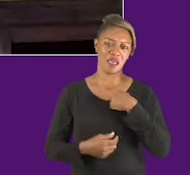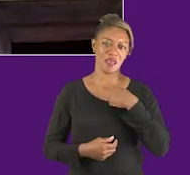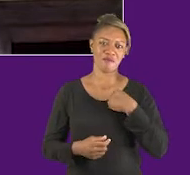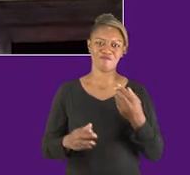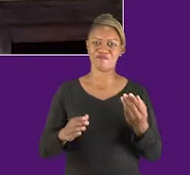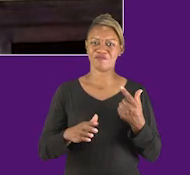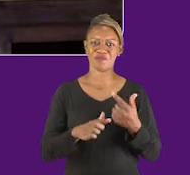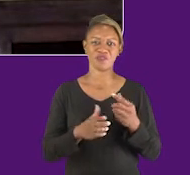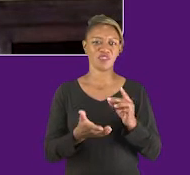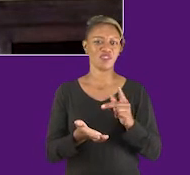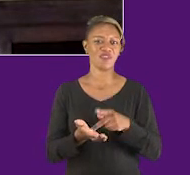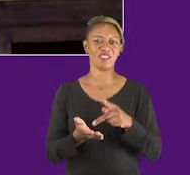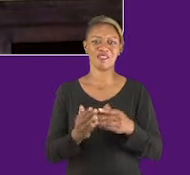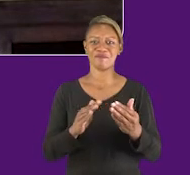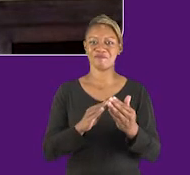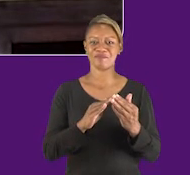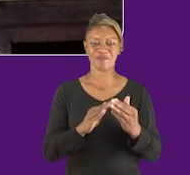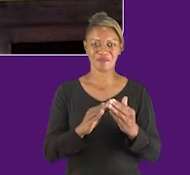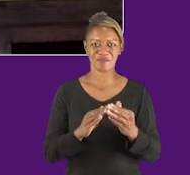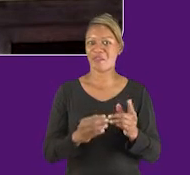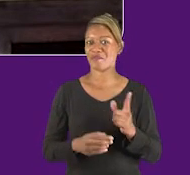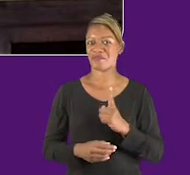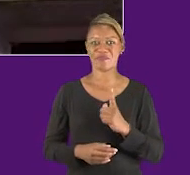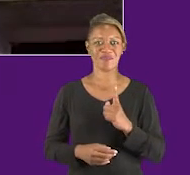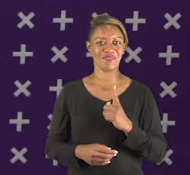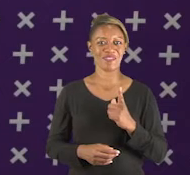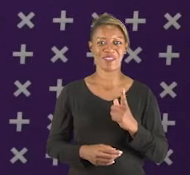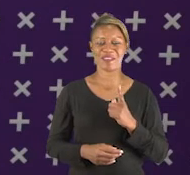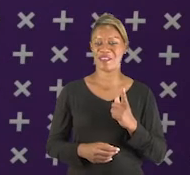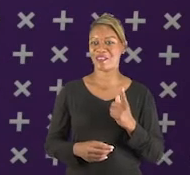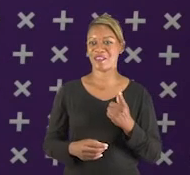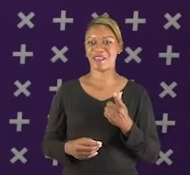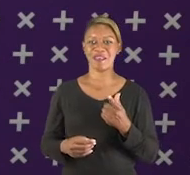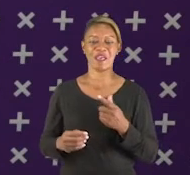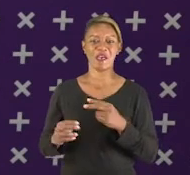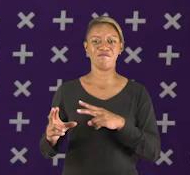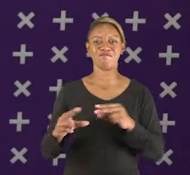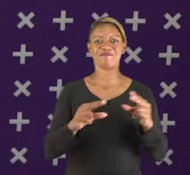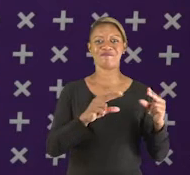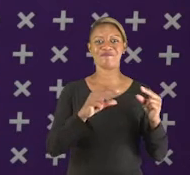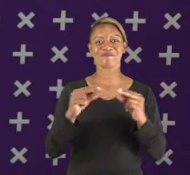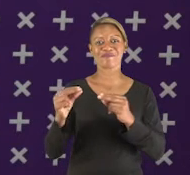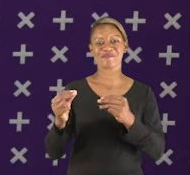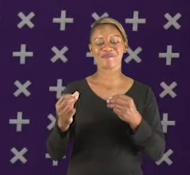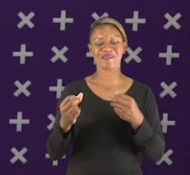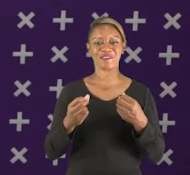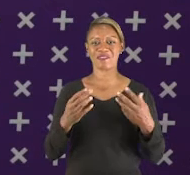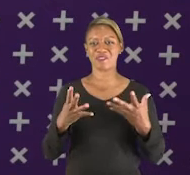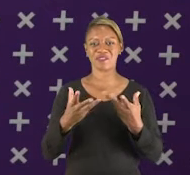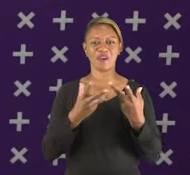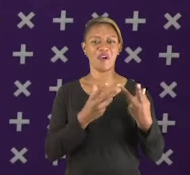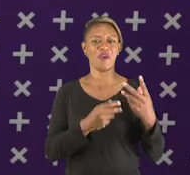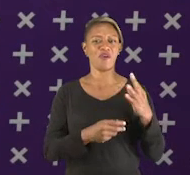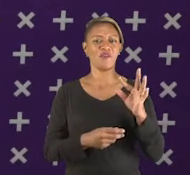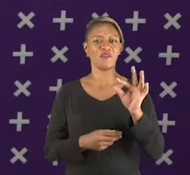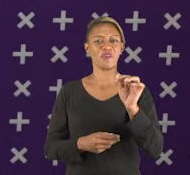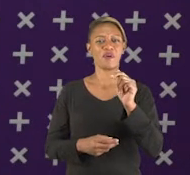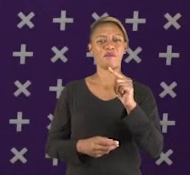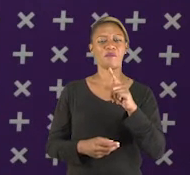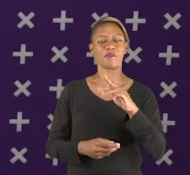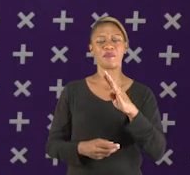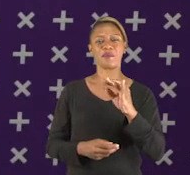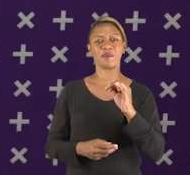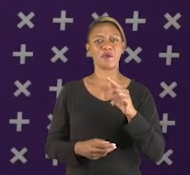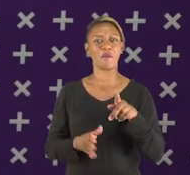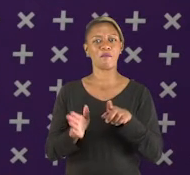e acredito que a gente tem um bom para um bom bate papo aqui pela frente com certeza Fábio eu queria começar a nosso